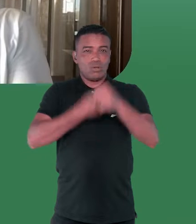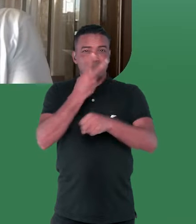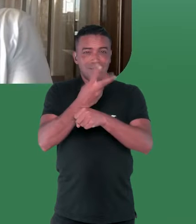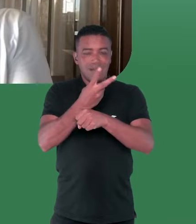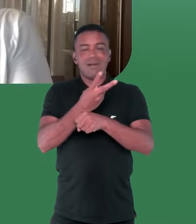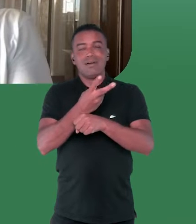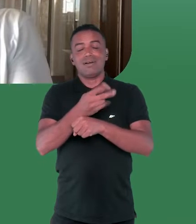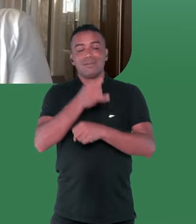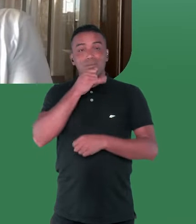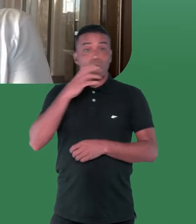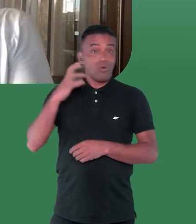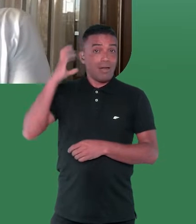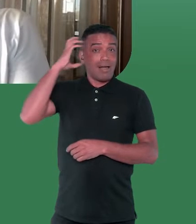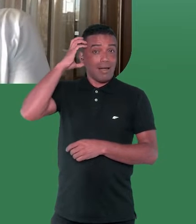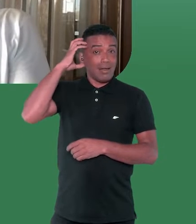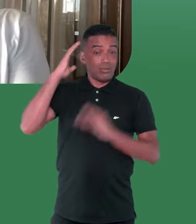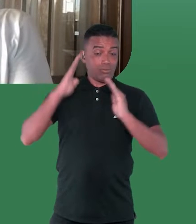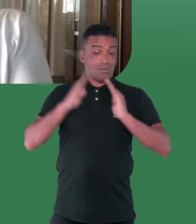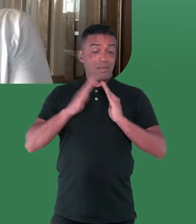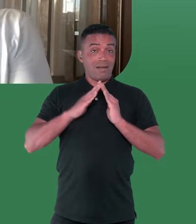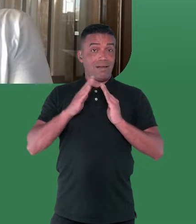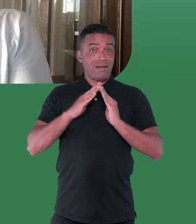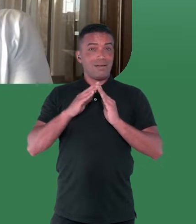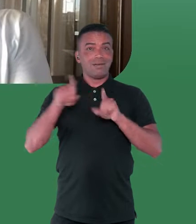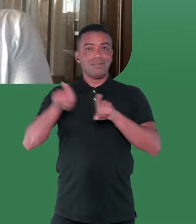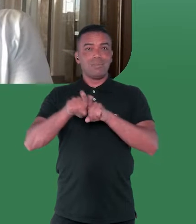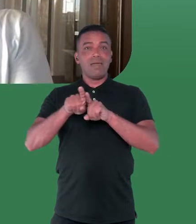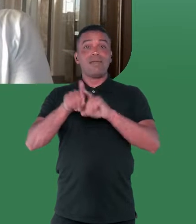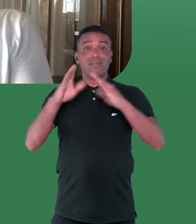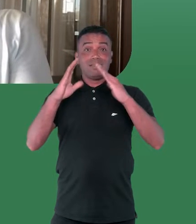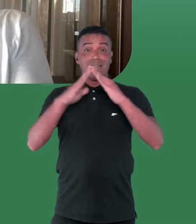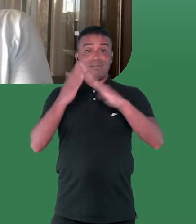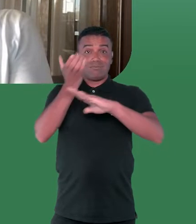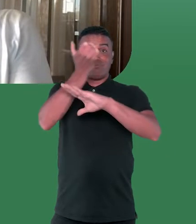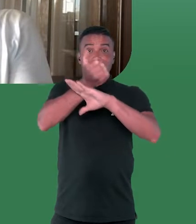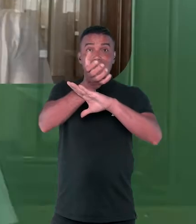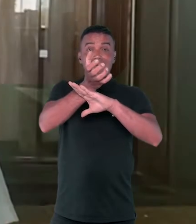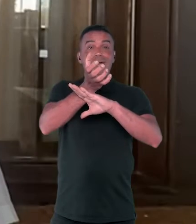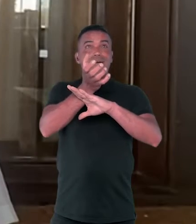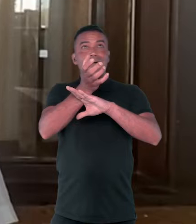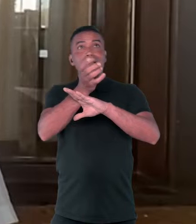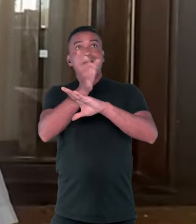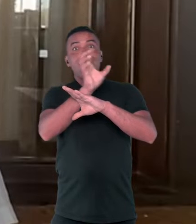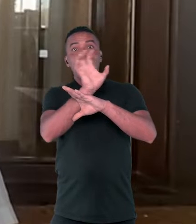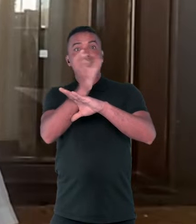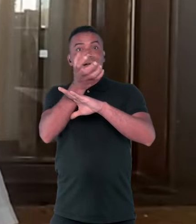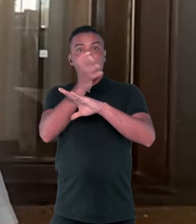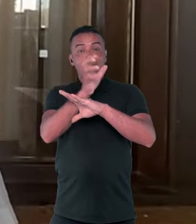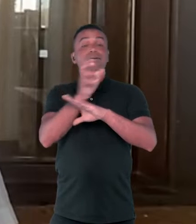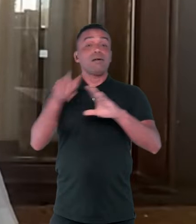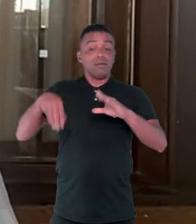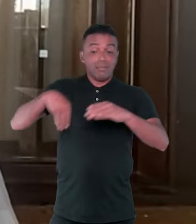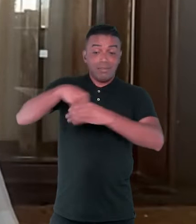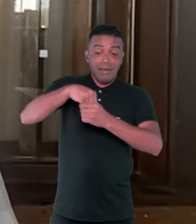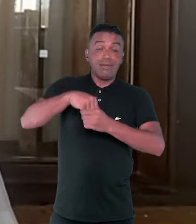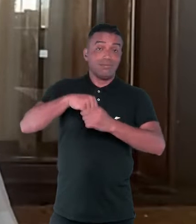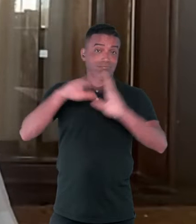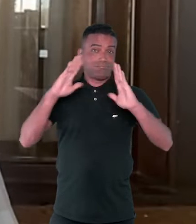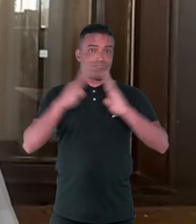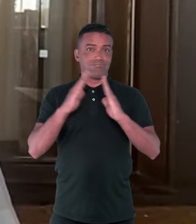mini estúdio da rádio aqui, também uma antena parabólica da televisão, e eu fiquei trabalhando de casa. E nesse período, evidentemente,